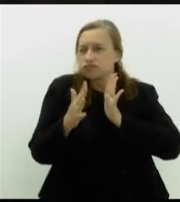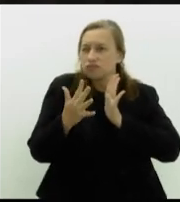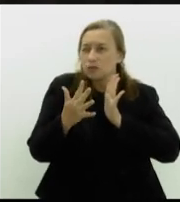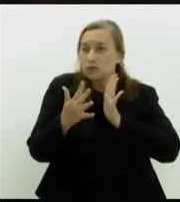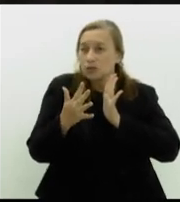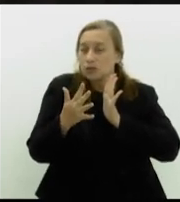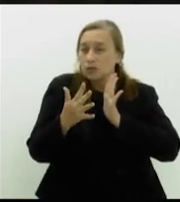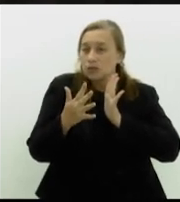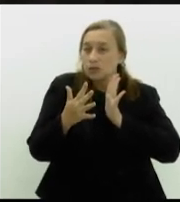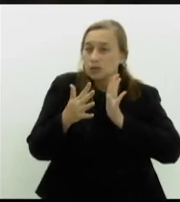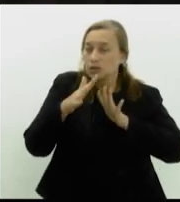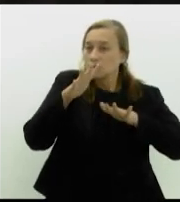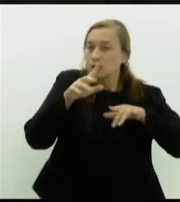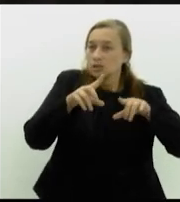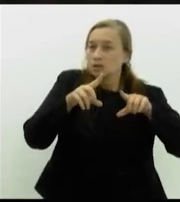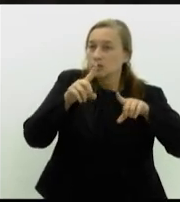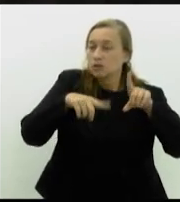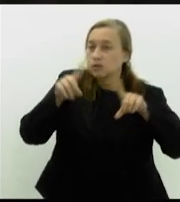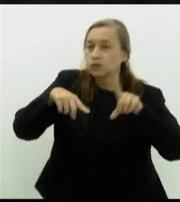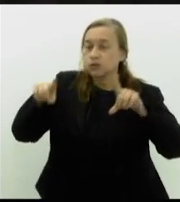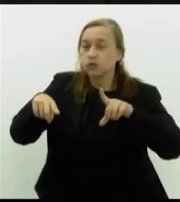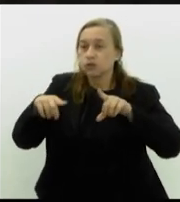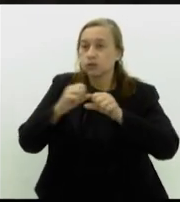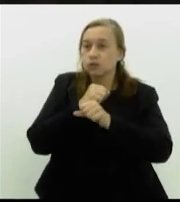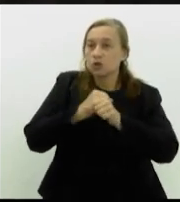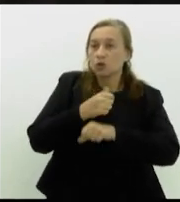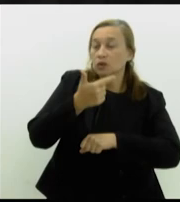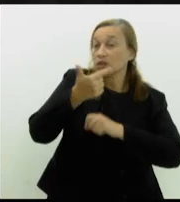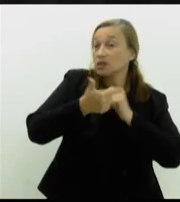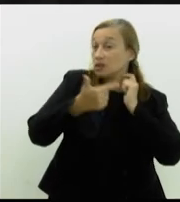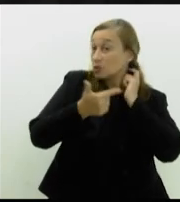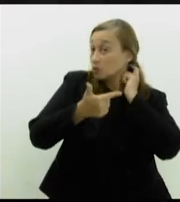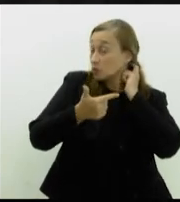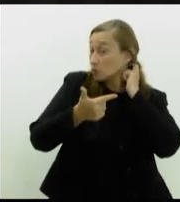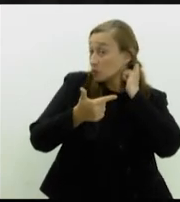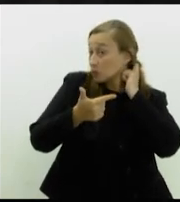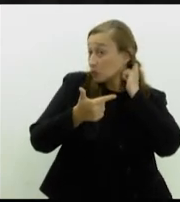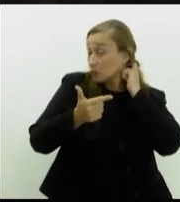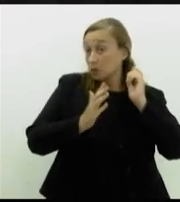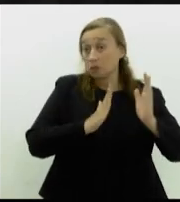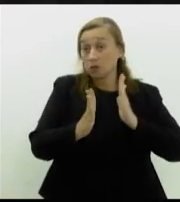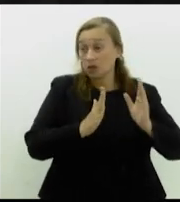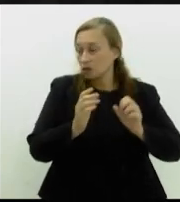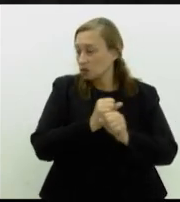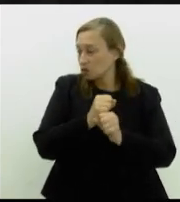ano para ano, o segundo semestre daquele ano em curso.